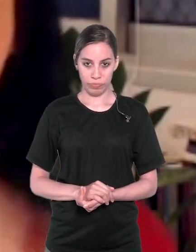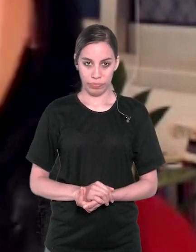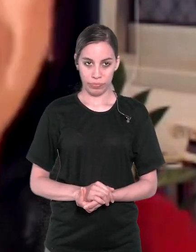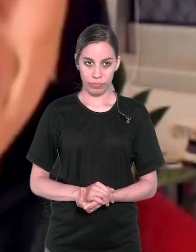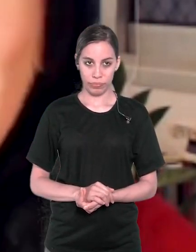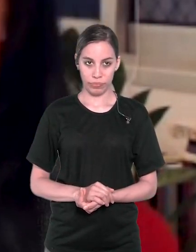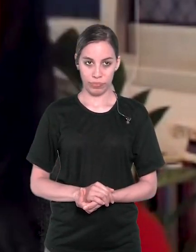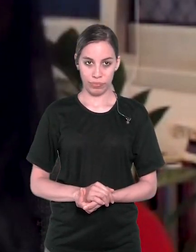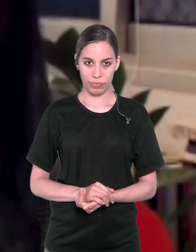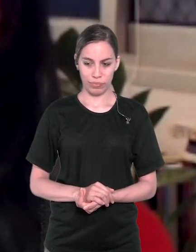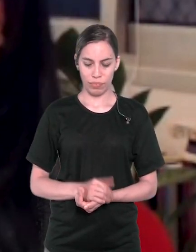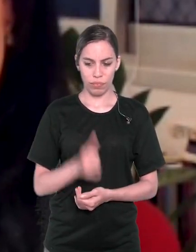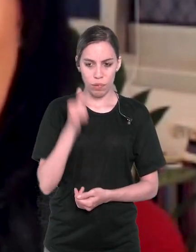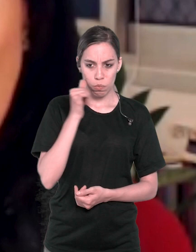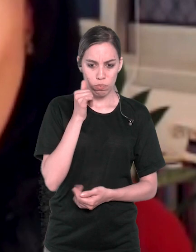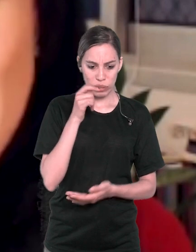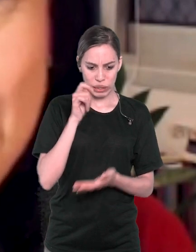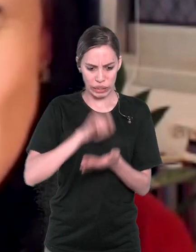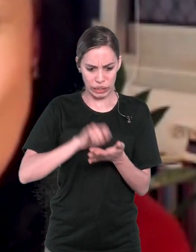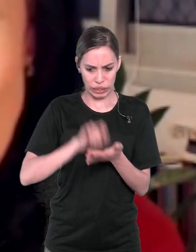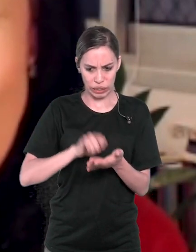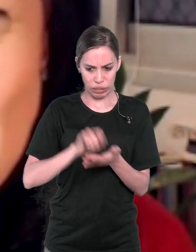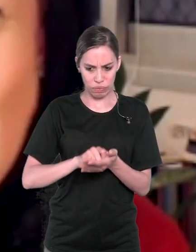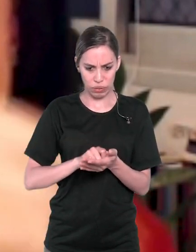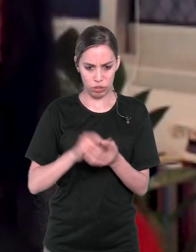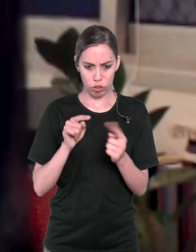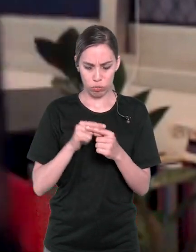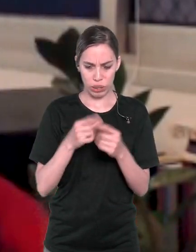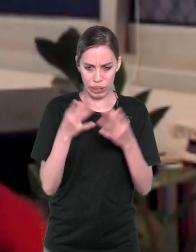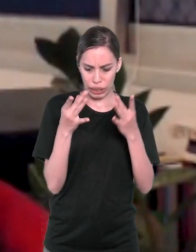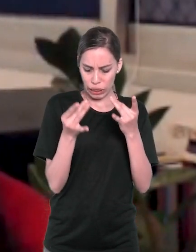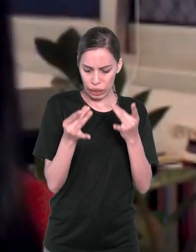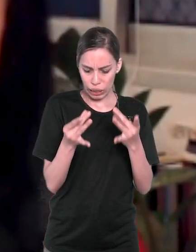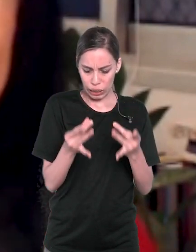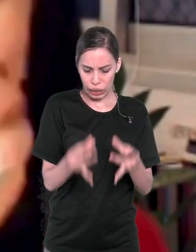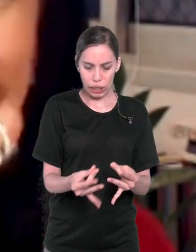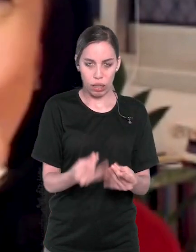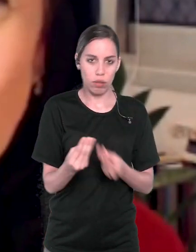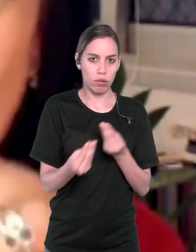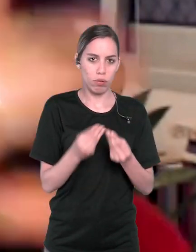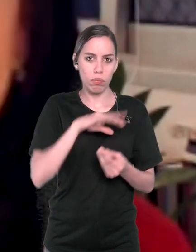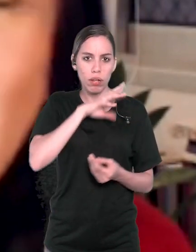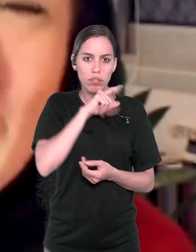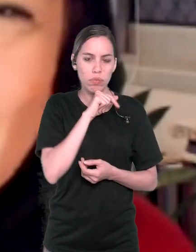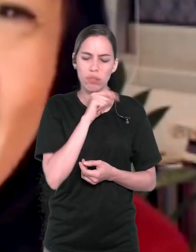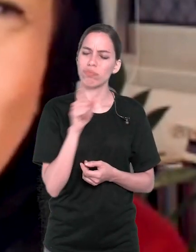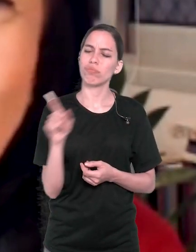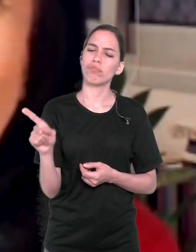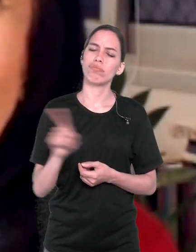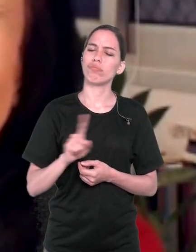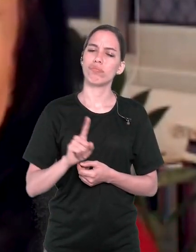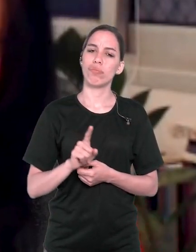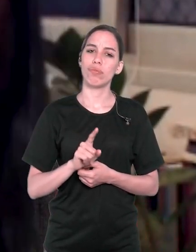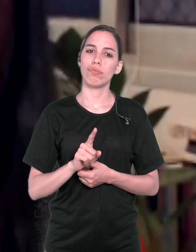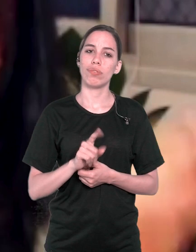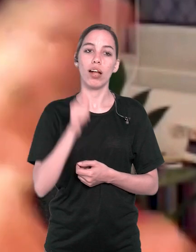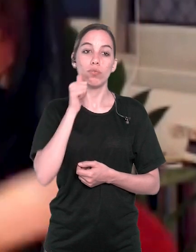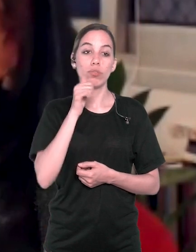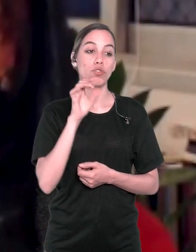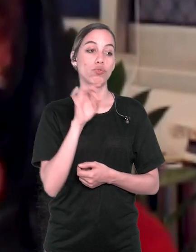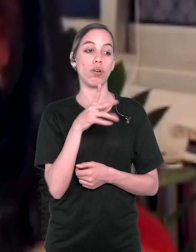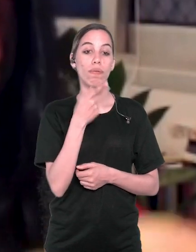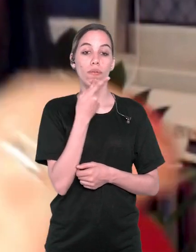para descrever o bicho, né, ou para falar dele.